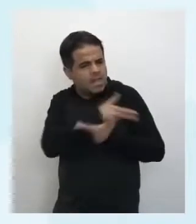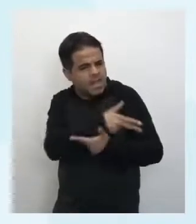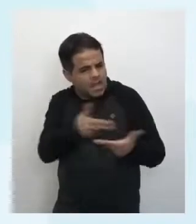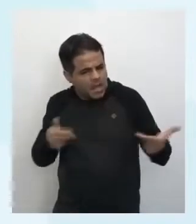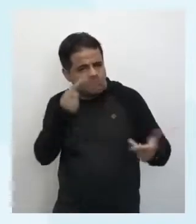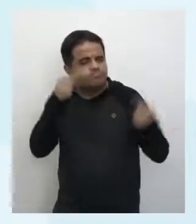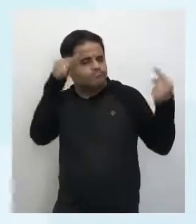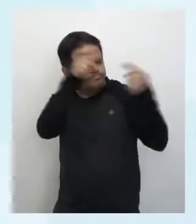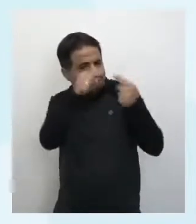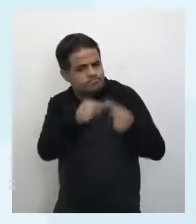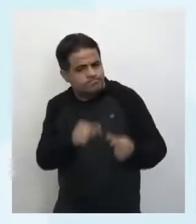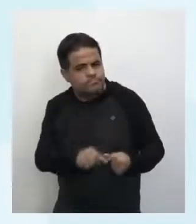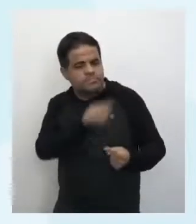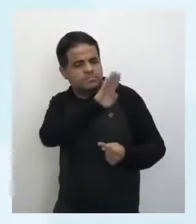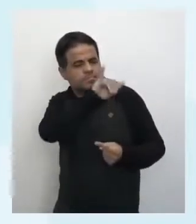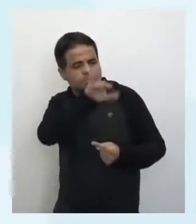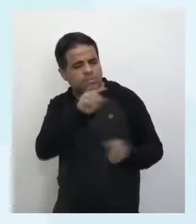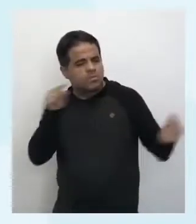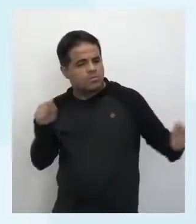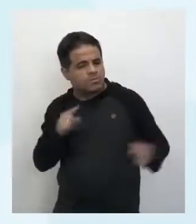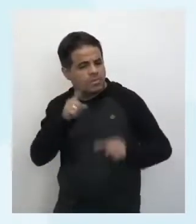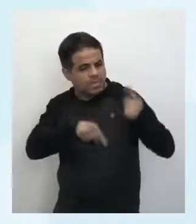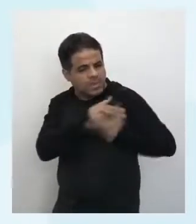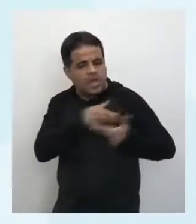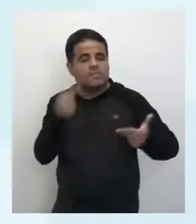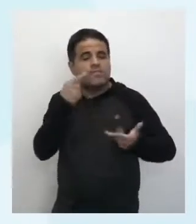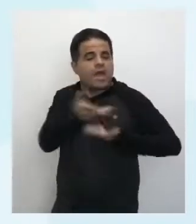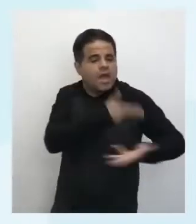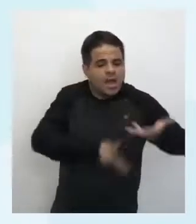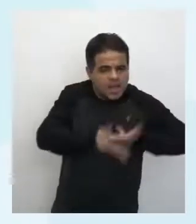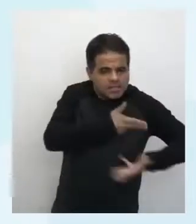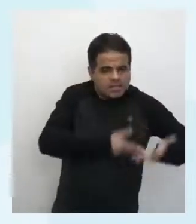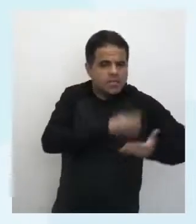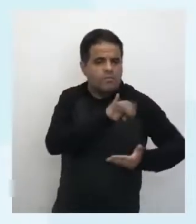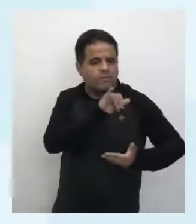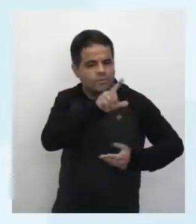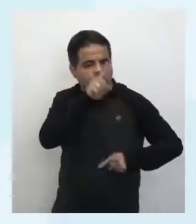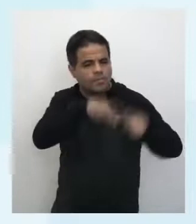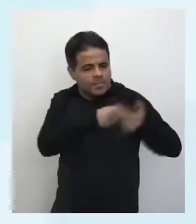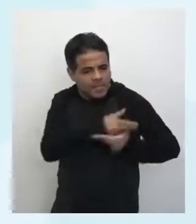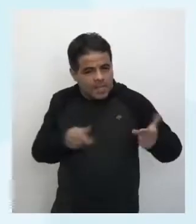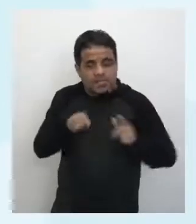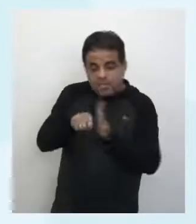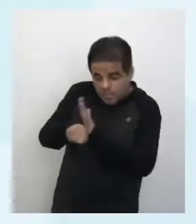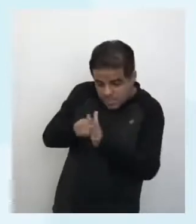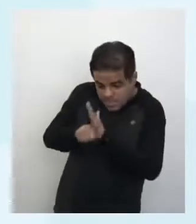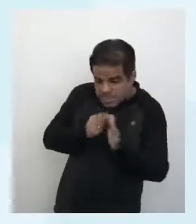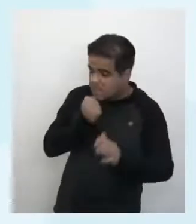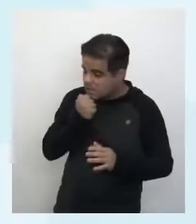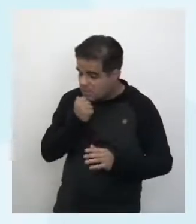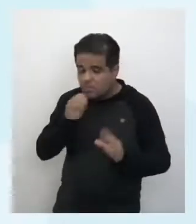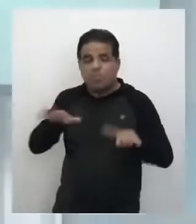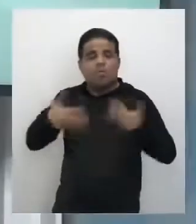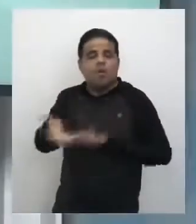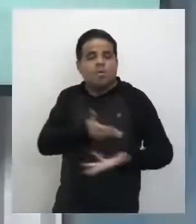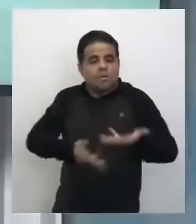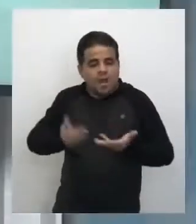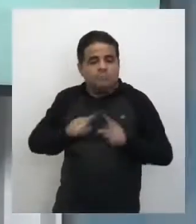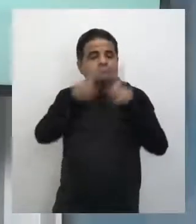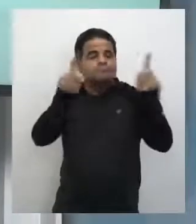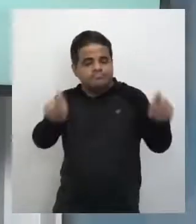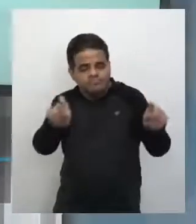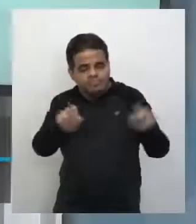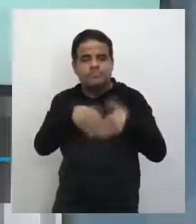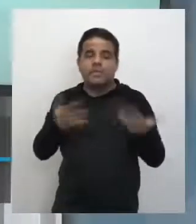ver a aplicação dos biomateriais e a gente vai ver essa relação entre os biomateriais e a pesquisa científica. E aí, né, Giba,